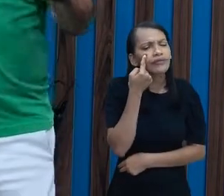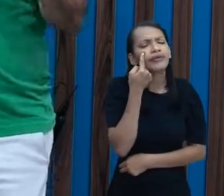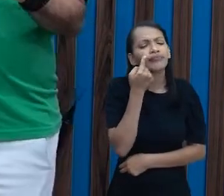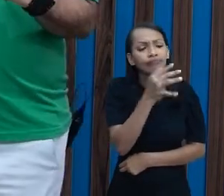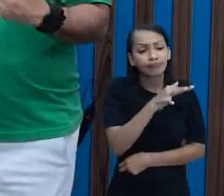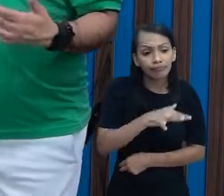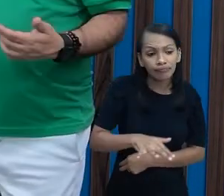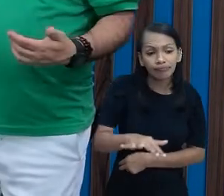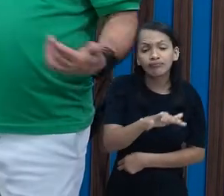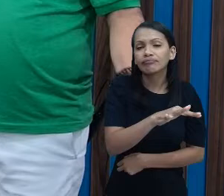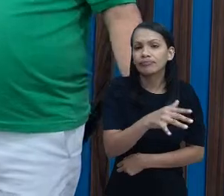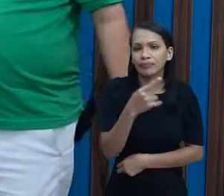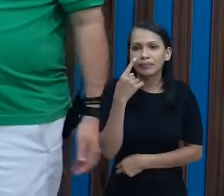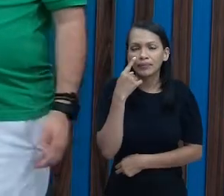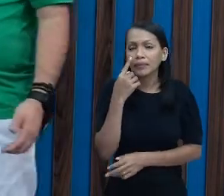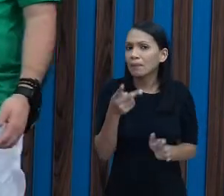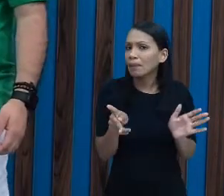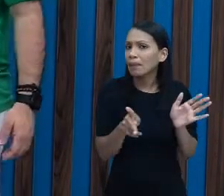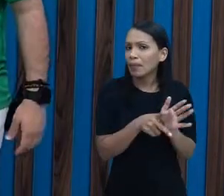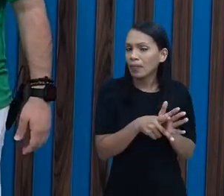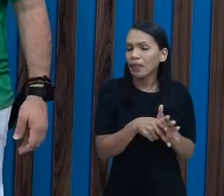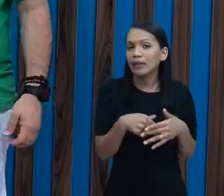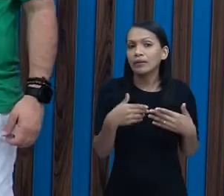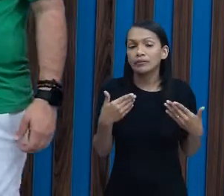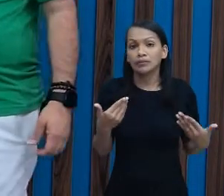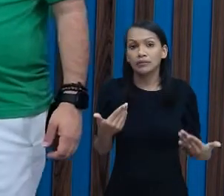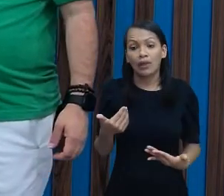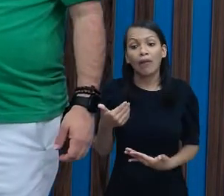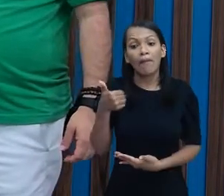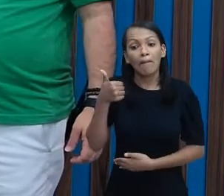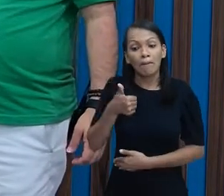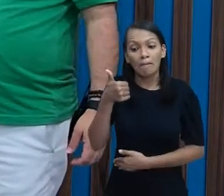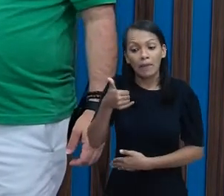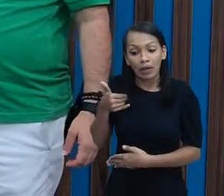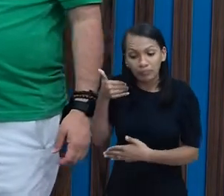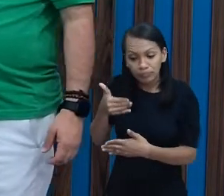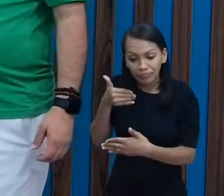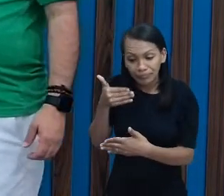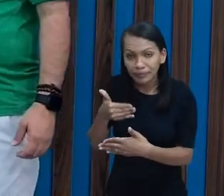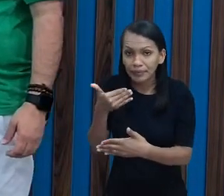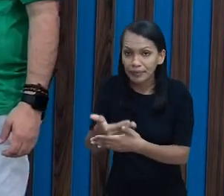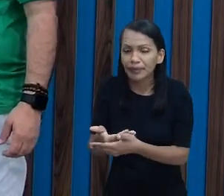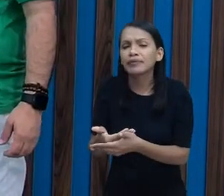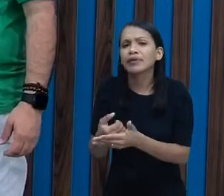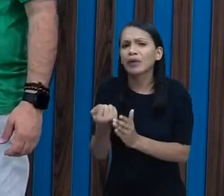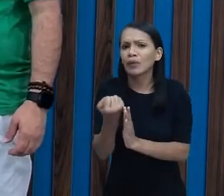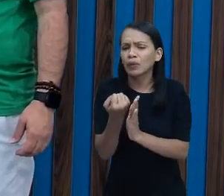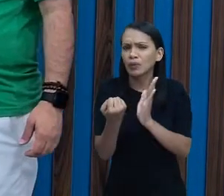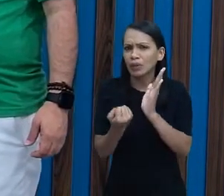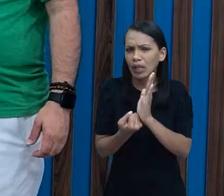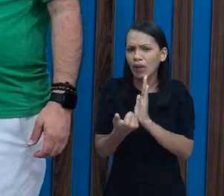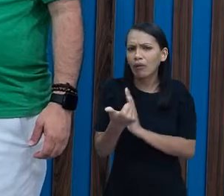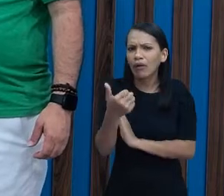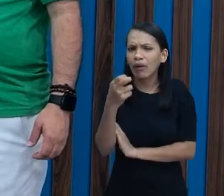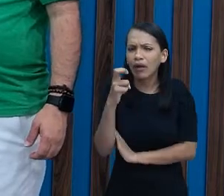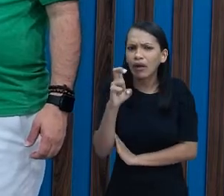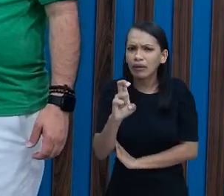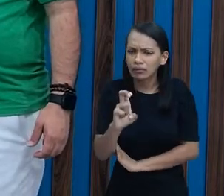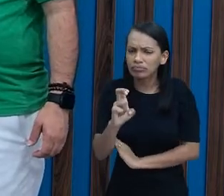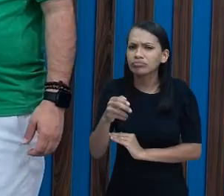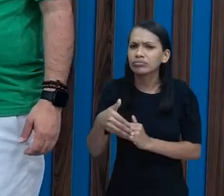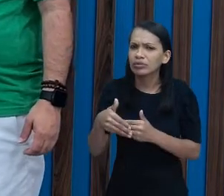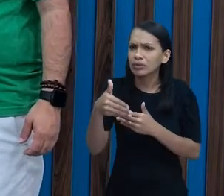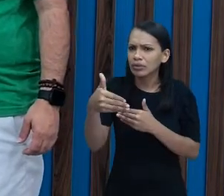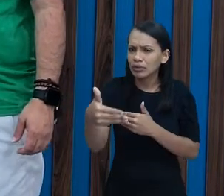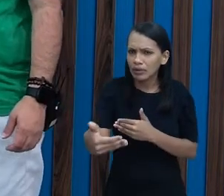territórios aqui americanos, né. Então, esse primeiro processo ele durou entre os séculos XV e a